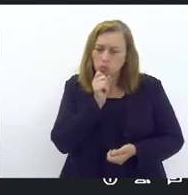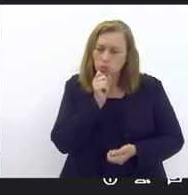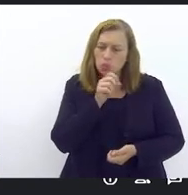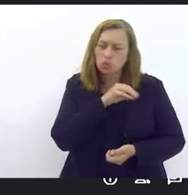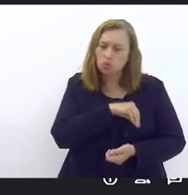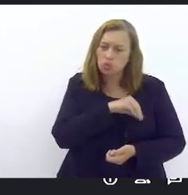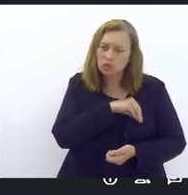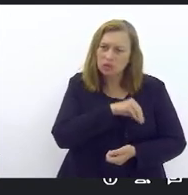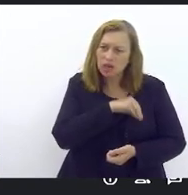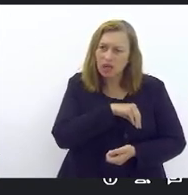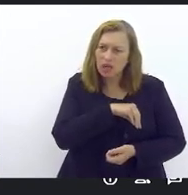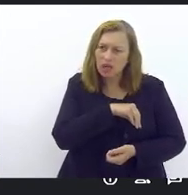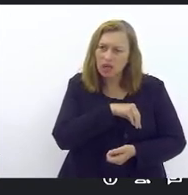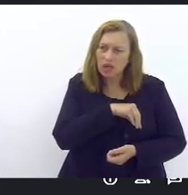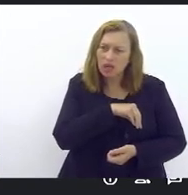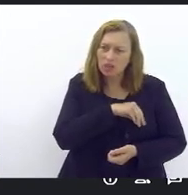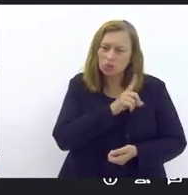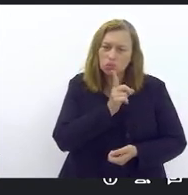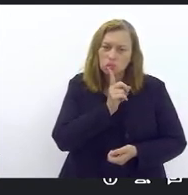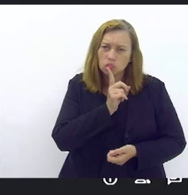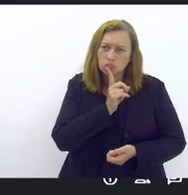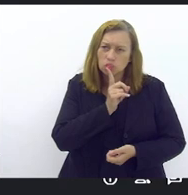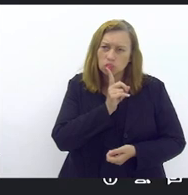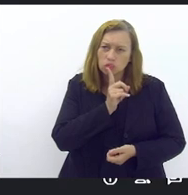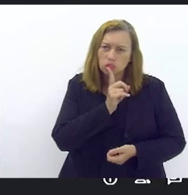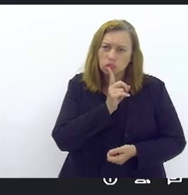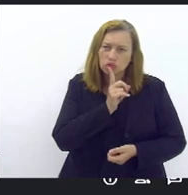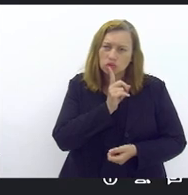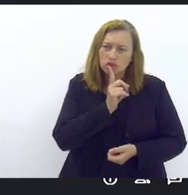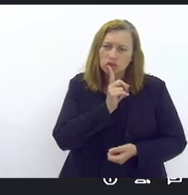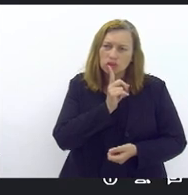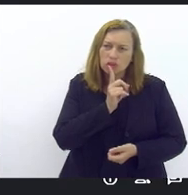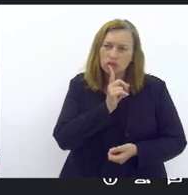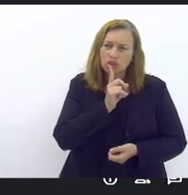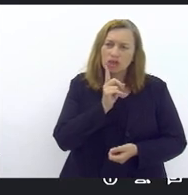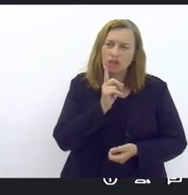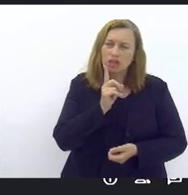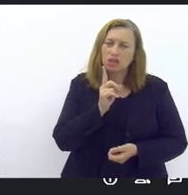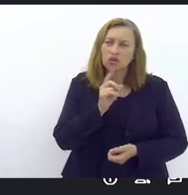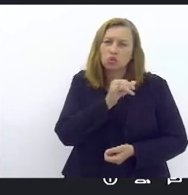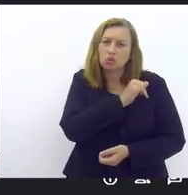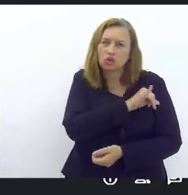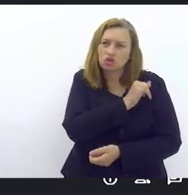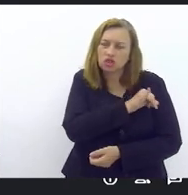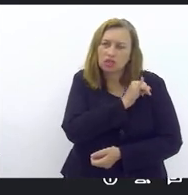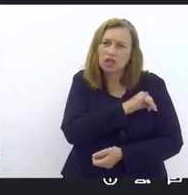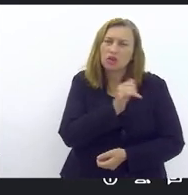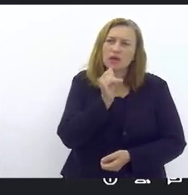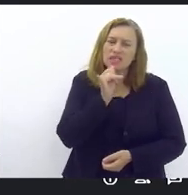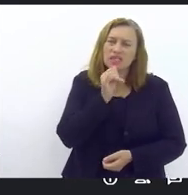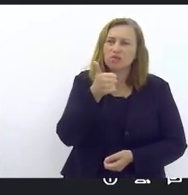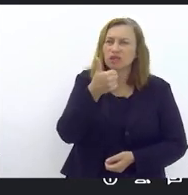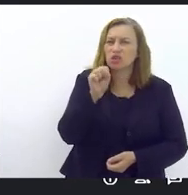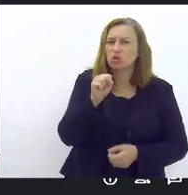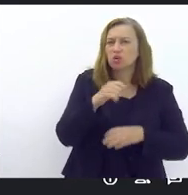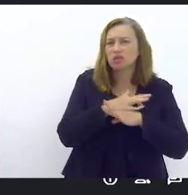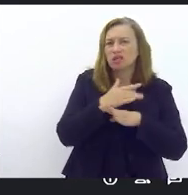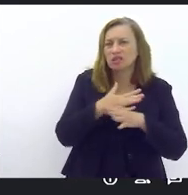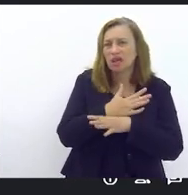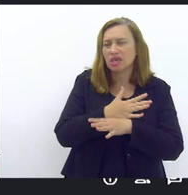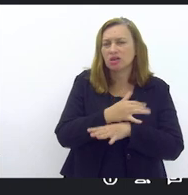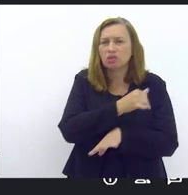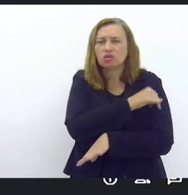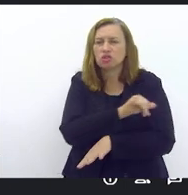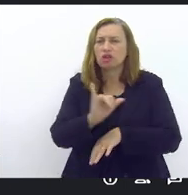da aplicação da implementação do piso na região metropolitana, por exemplo, do Rio de Janeiro, das 18 cidades do Rio de Janeiro, incluindo a